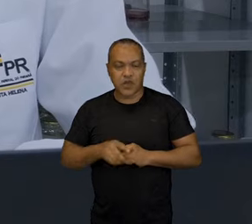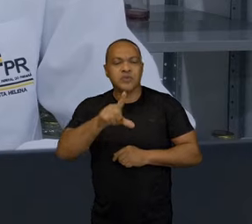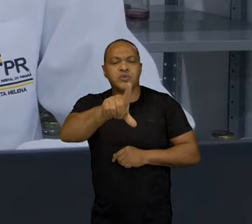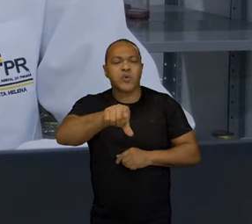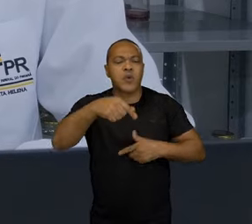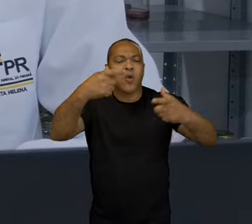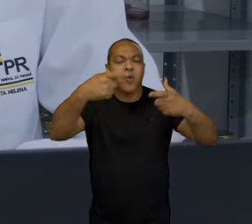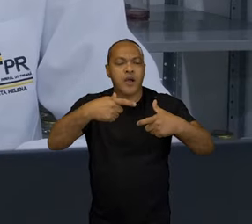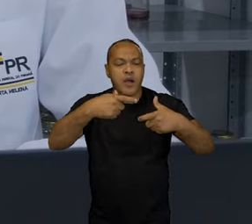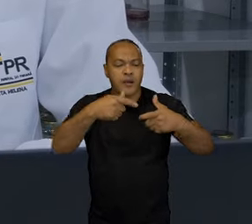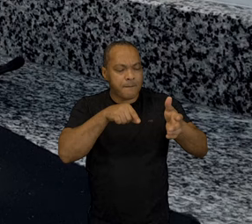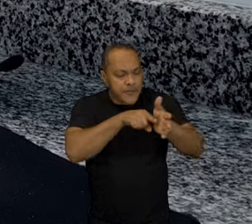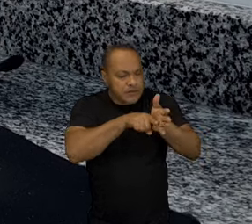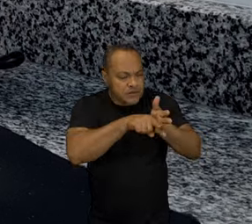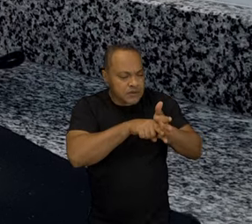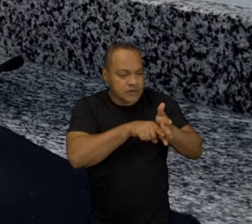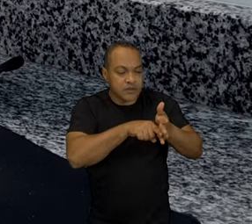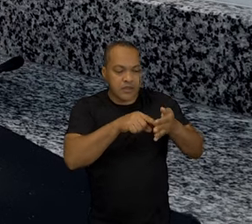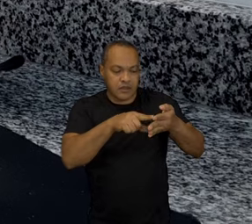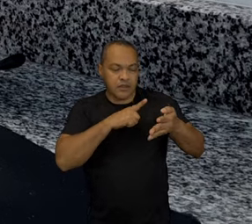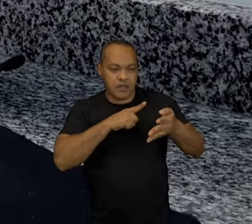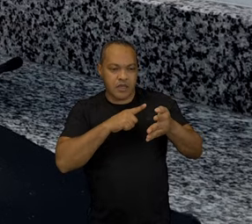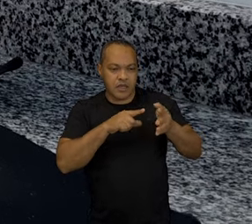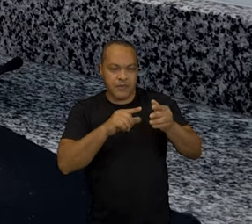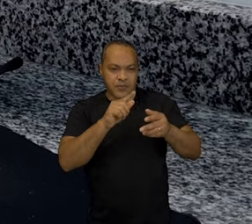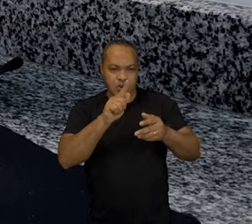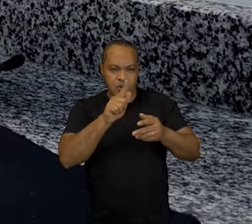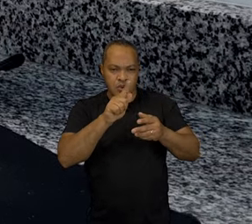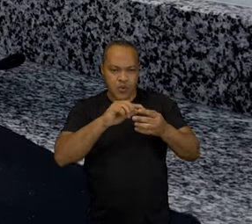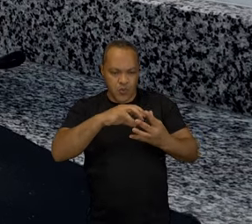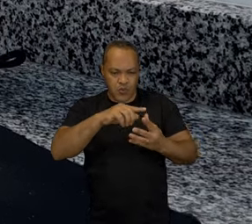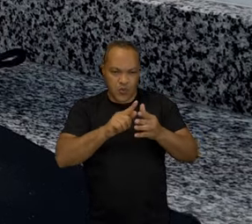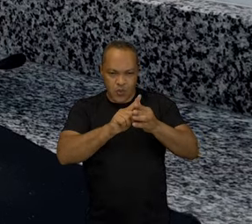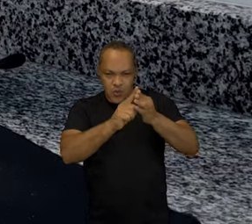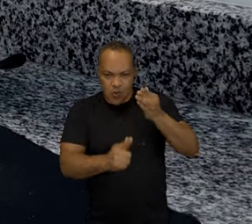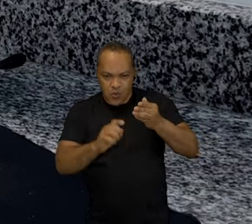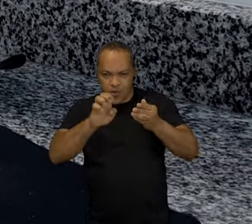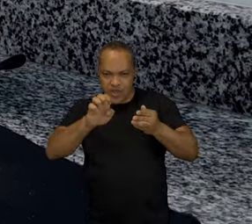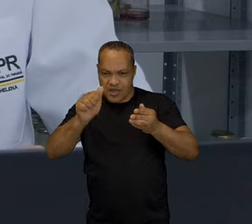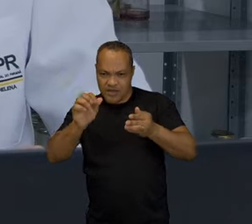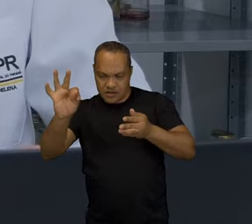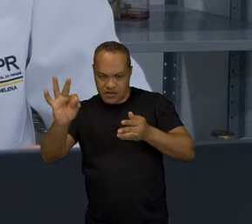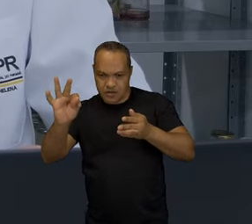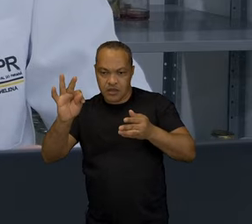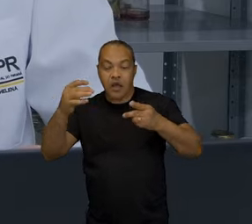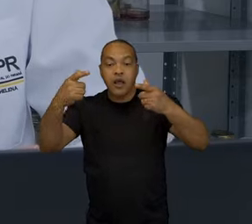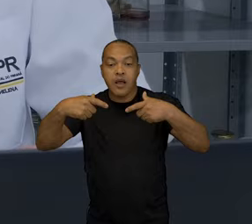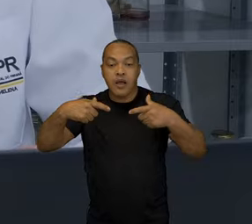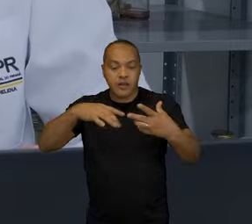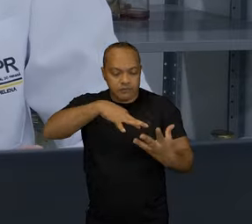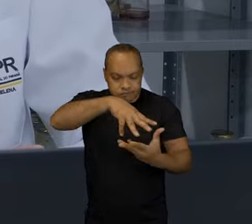Para escolher os pontos amostrais, nós trabalhamos com a plataforma Google Earth. A partir dessa plataforma, nós traçamos as